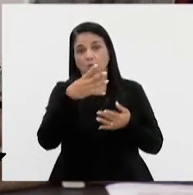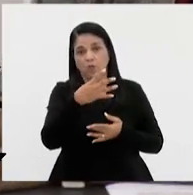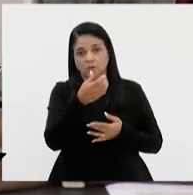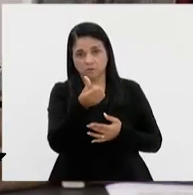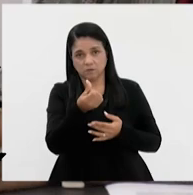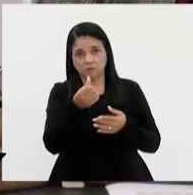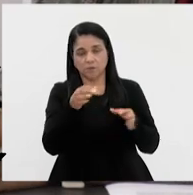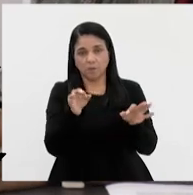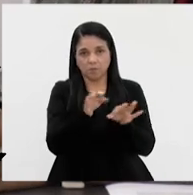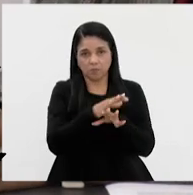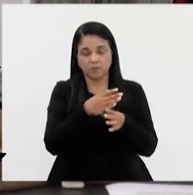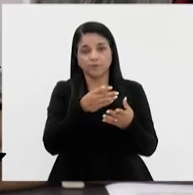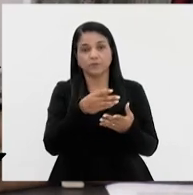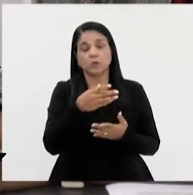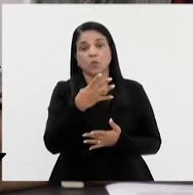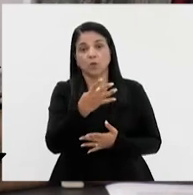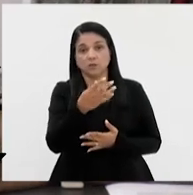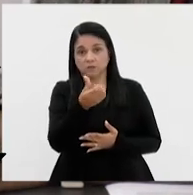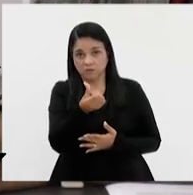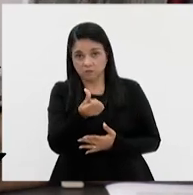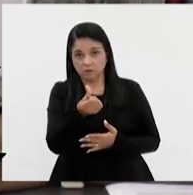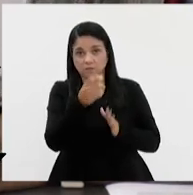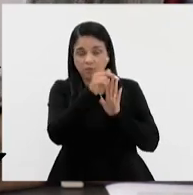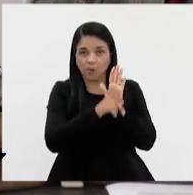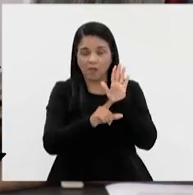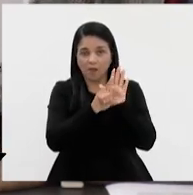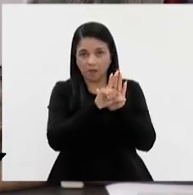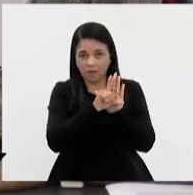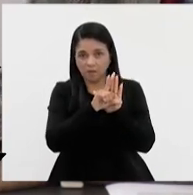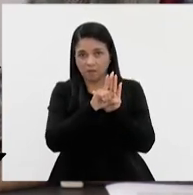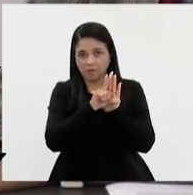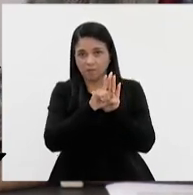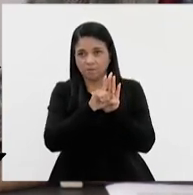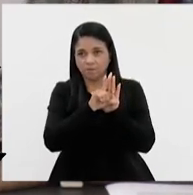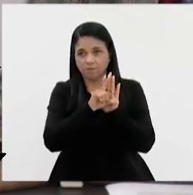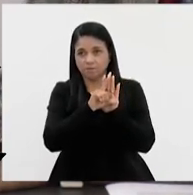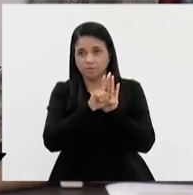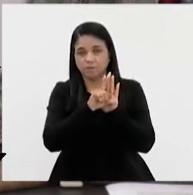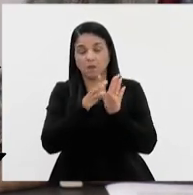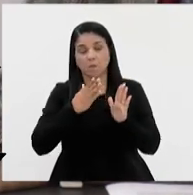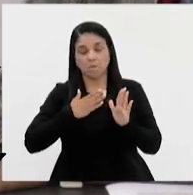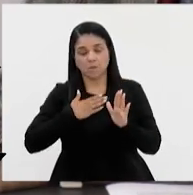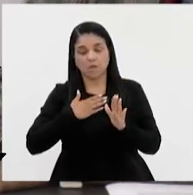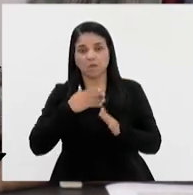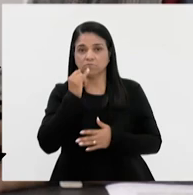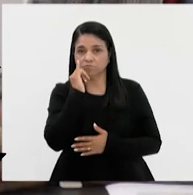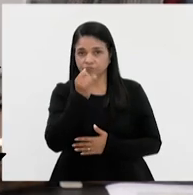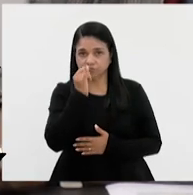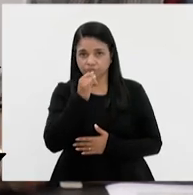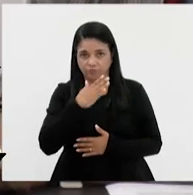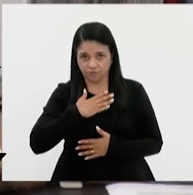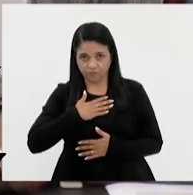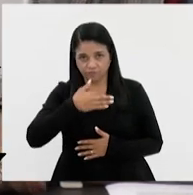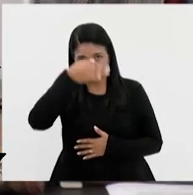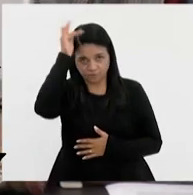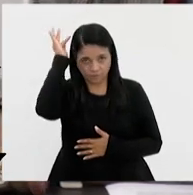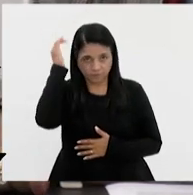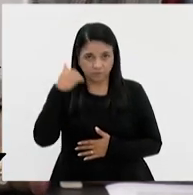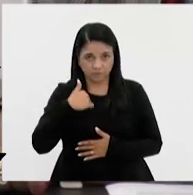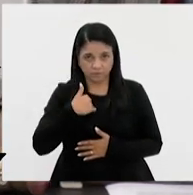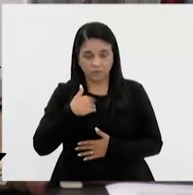este bloco. O 46 é o projeto de lei... De minha relatoria, projeto de lei